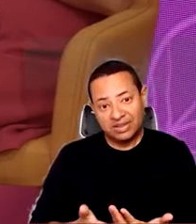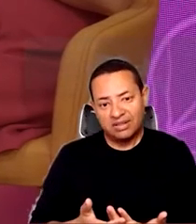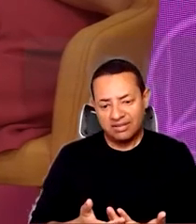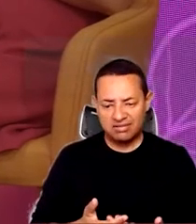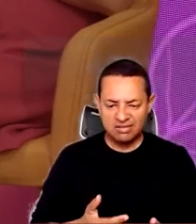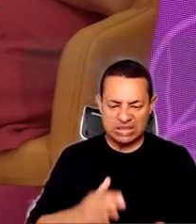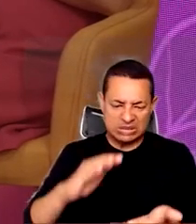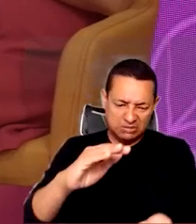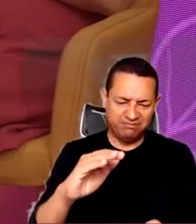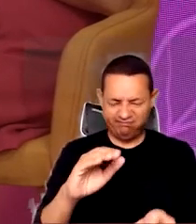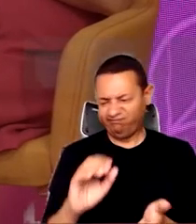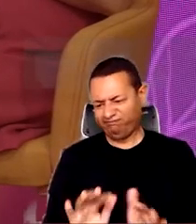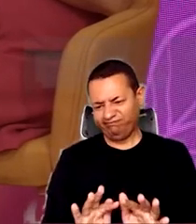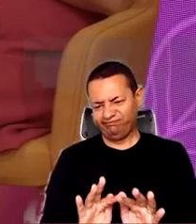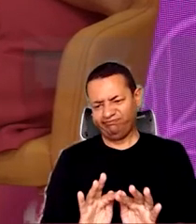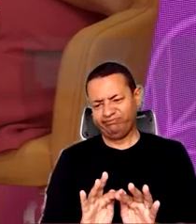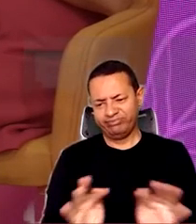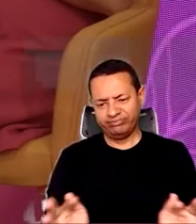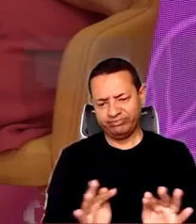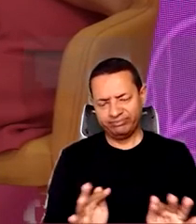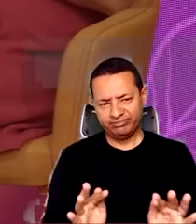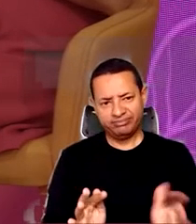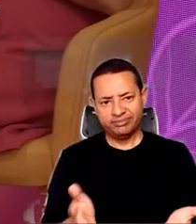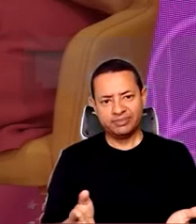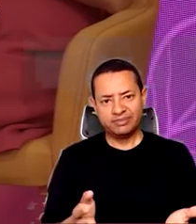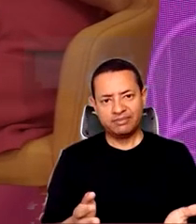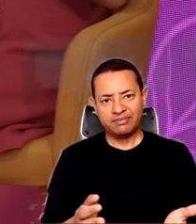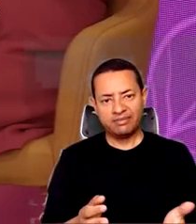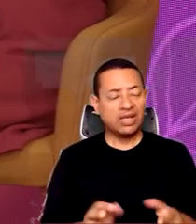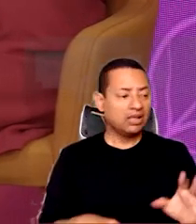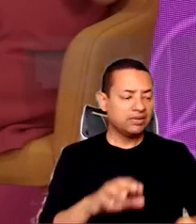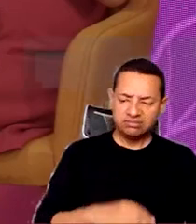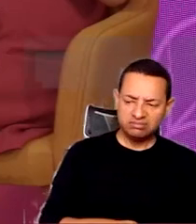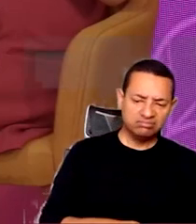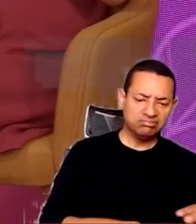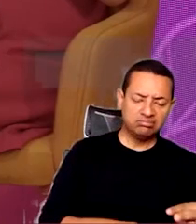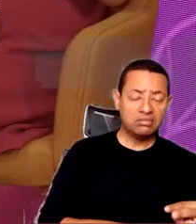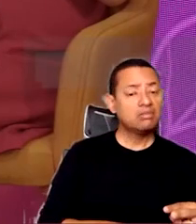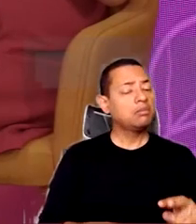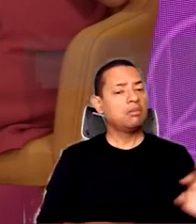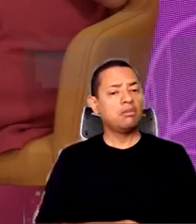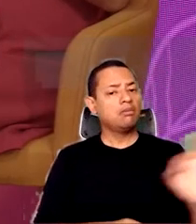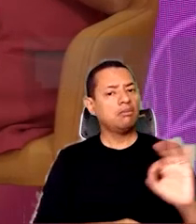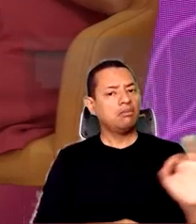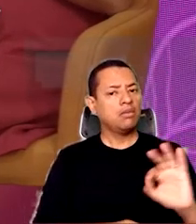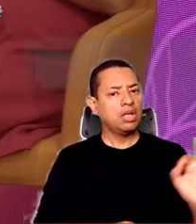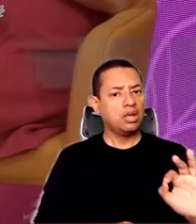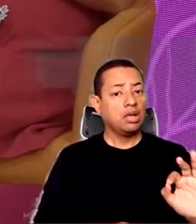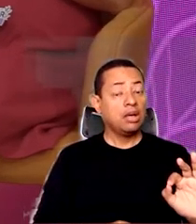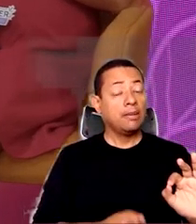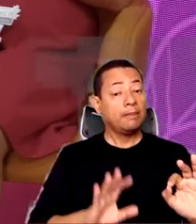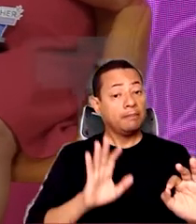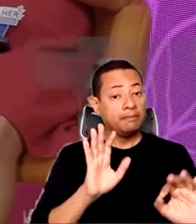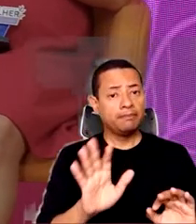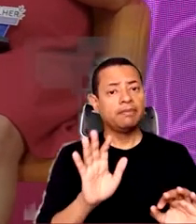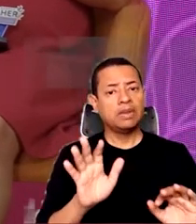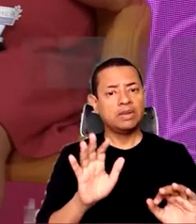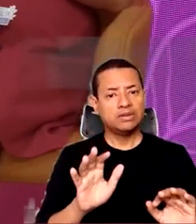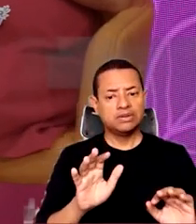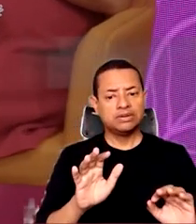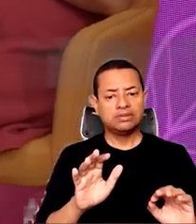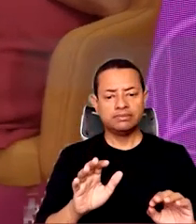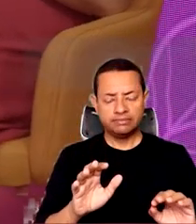deixa de ser um produto que muitas vezes ninguém enxerga e aquilo de alguma forma